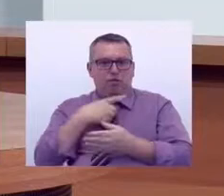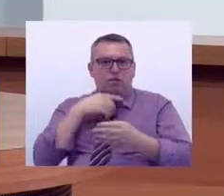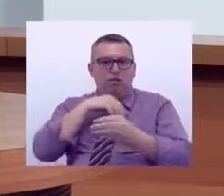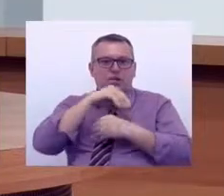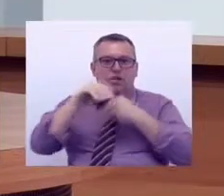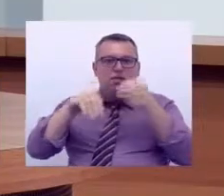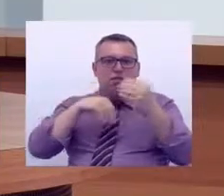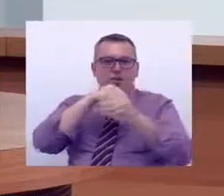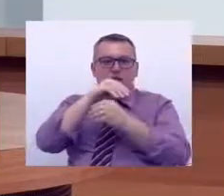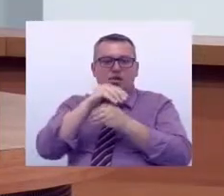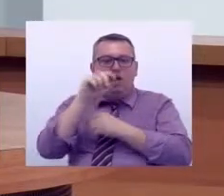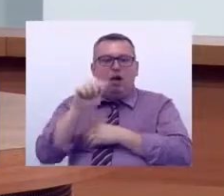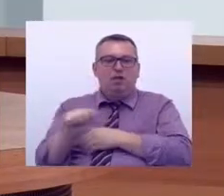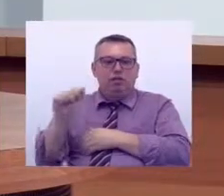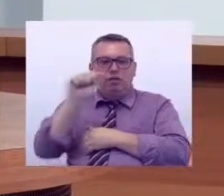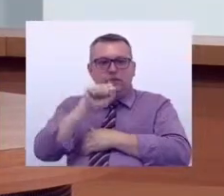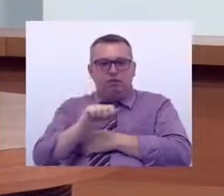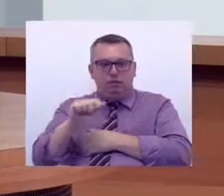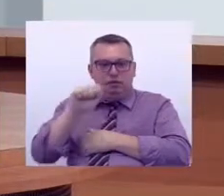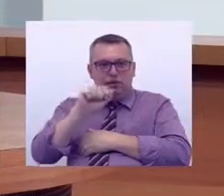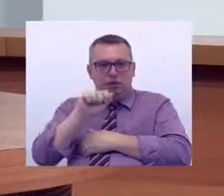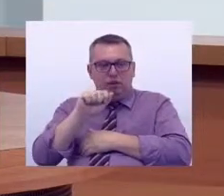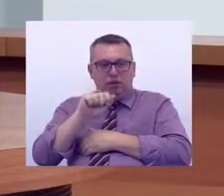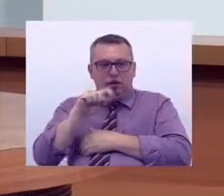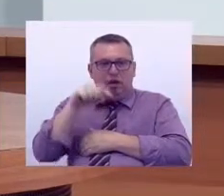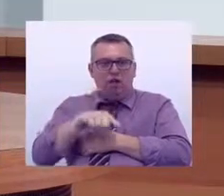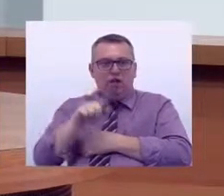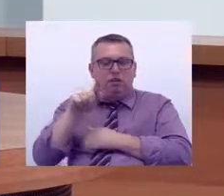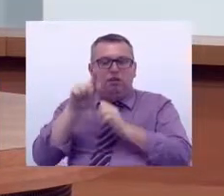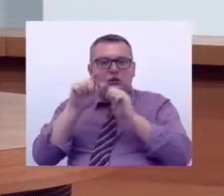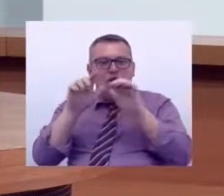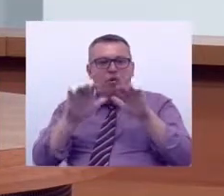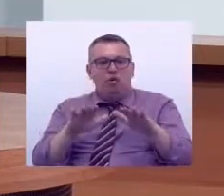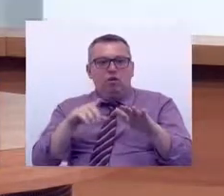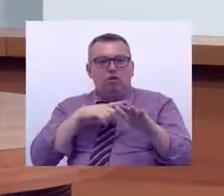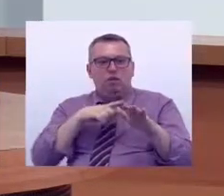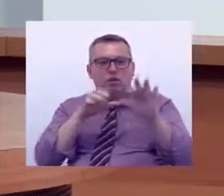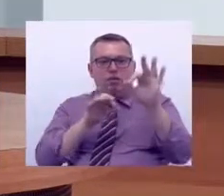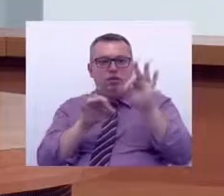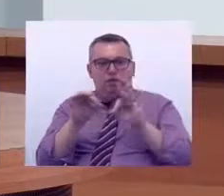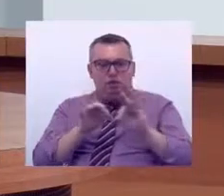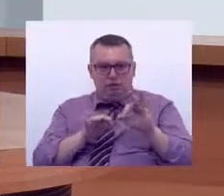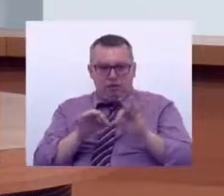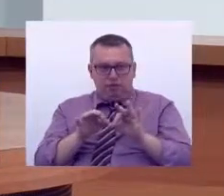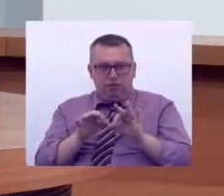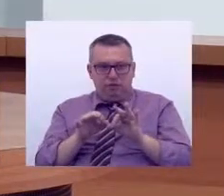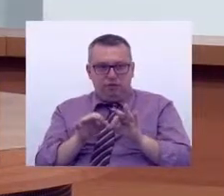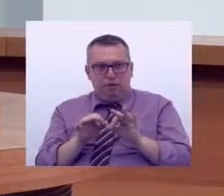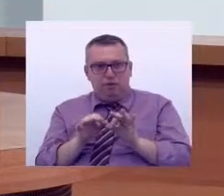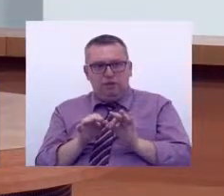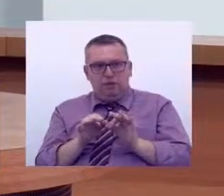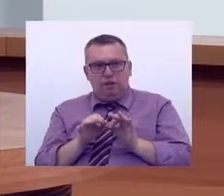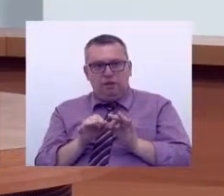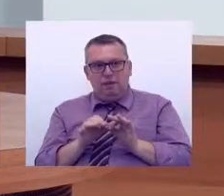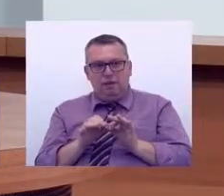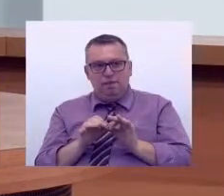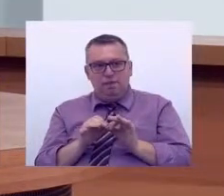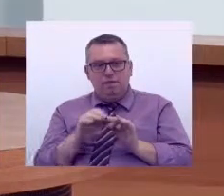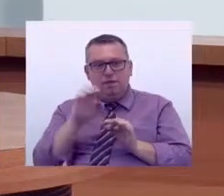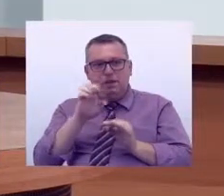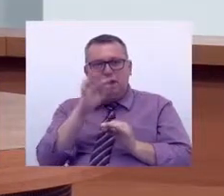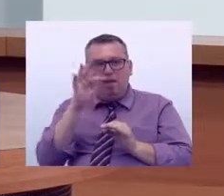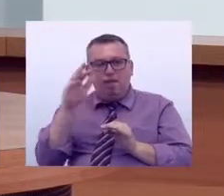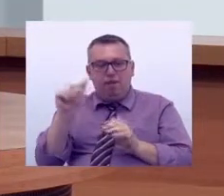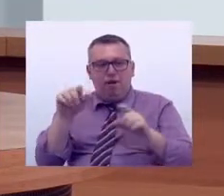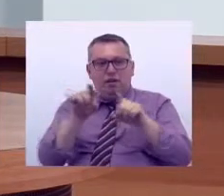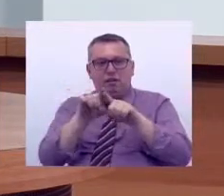envolvemos a associação do food truck em Guarulhos, que já está legalizada e organizada, a Zefa e